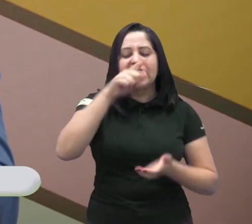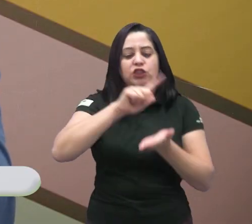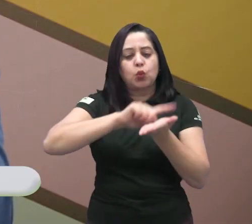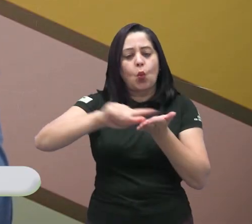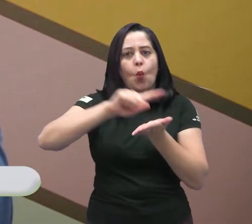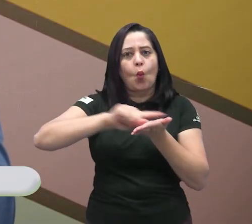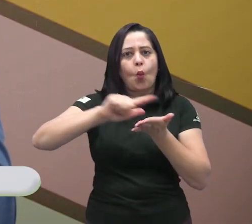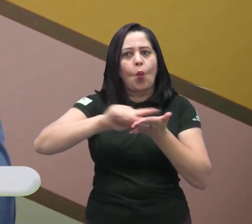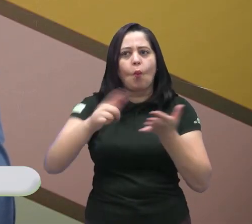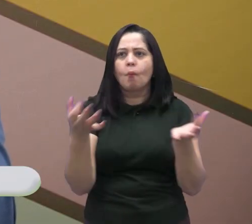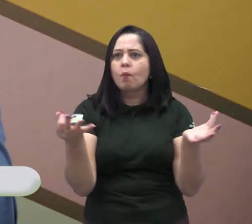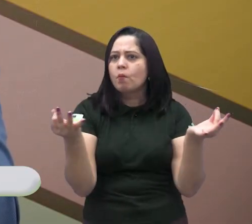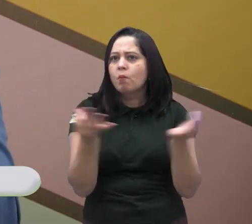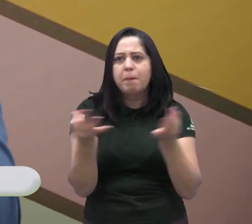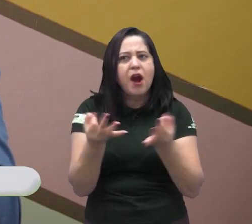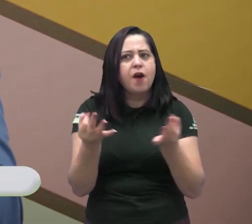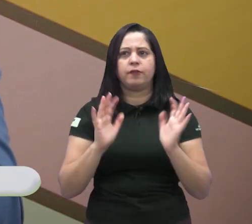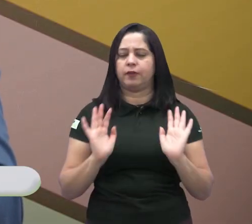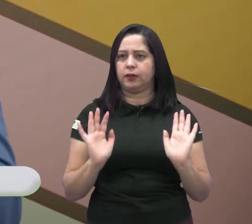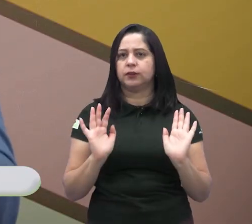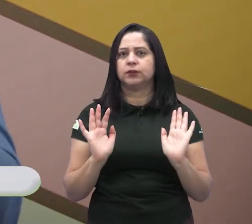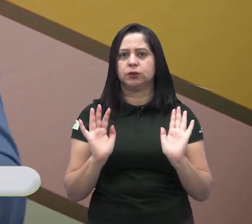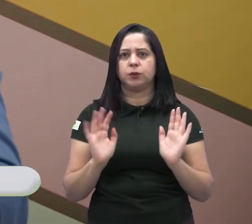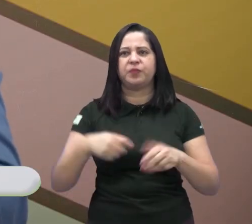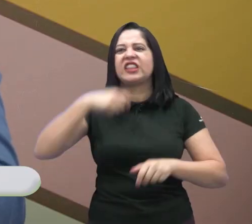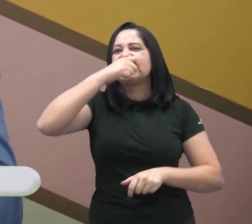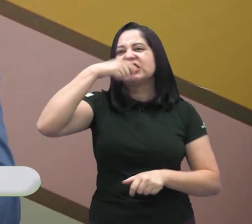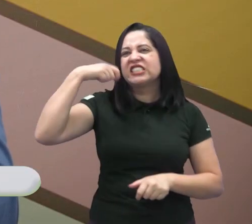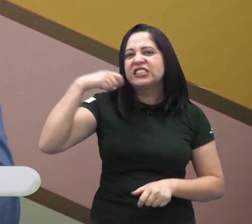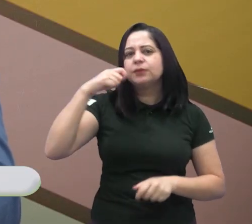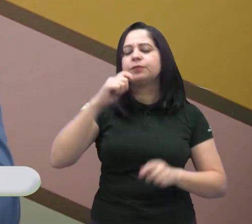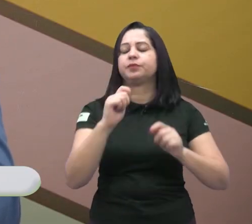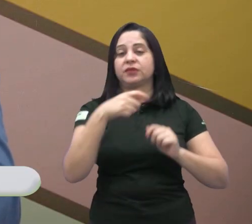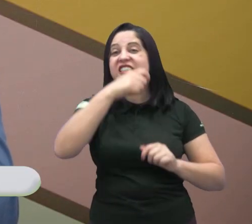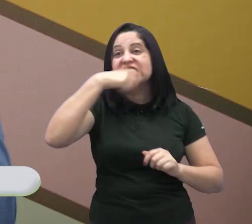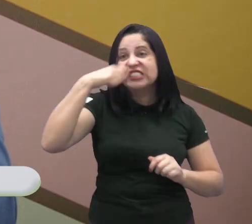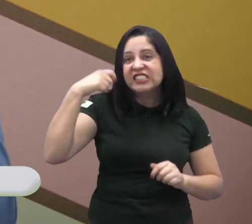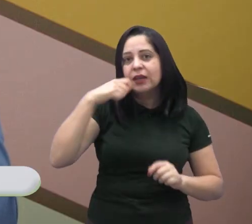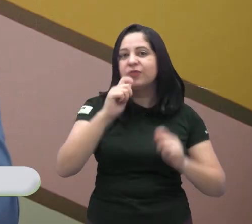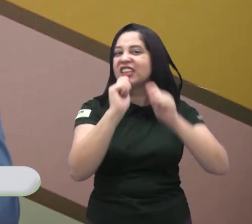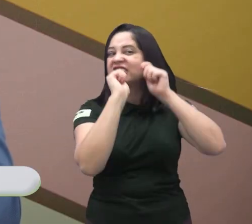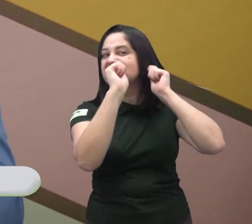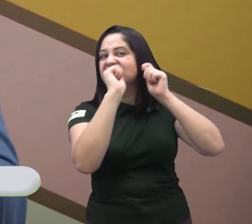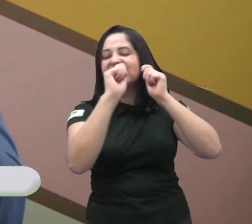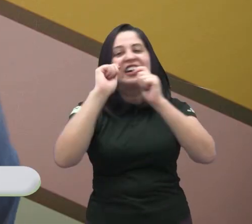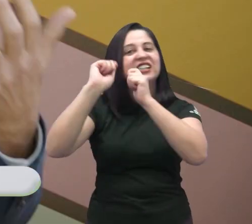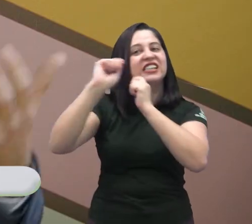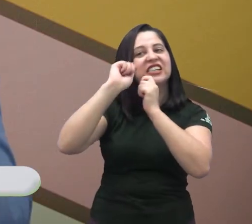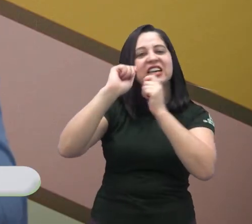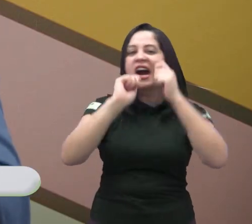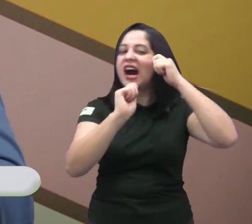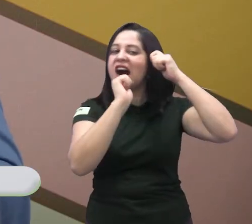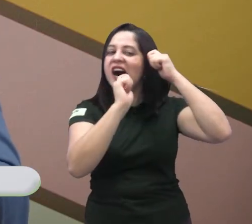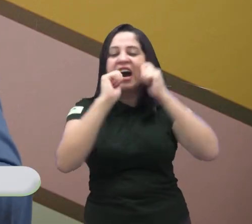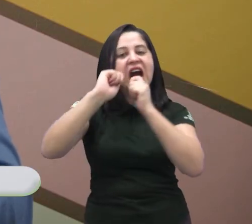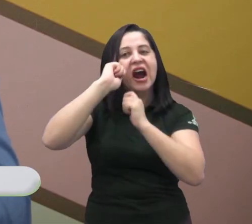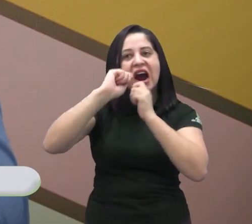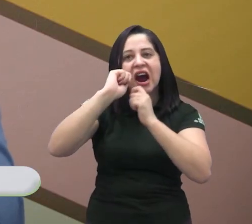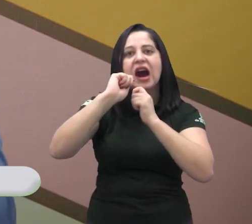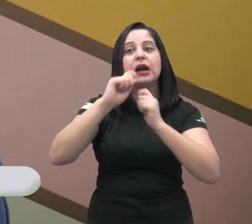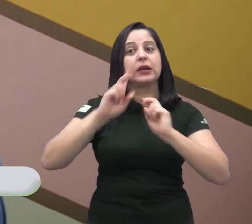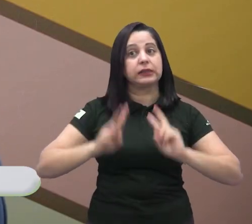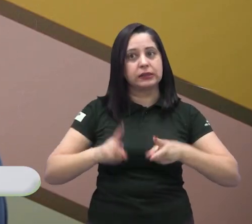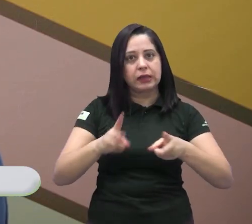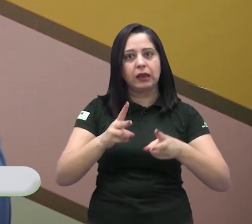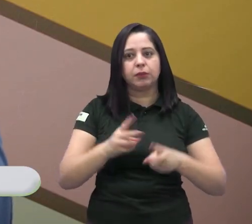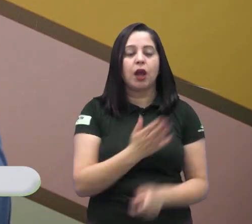uma prevenção, um cuidado de higiene bucal perfeito, usa fio dental 3 vezes ao dia, escova toda vez